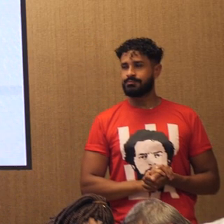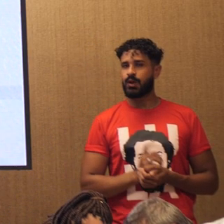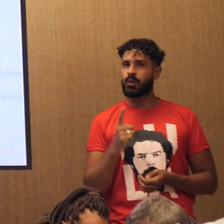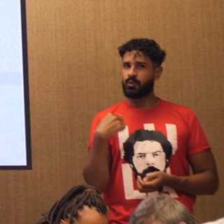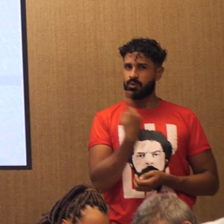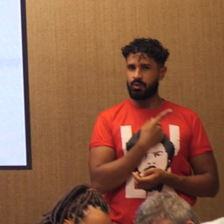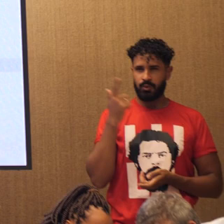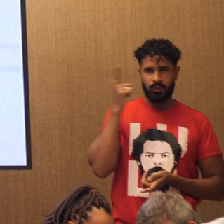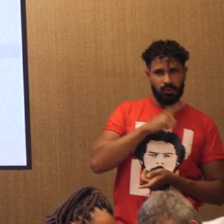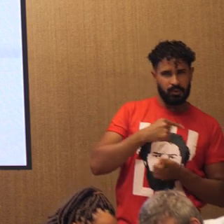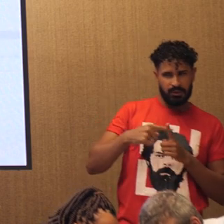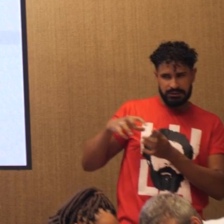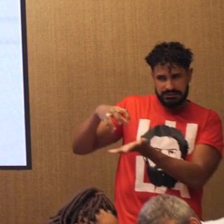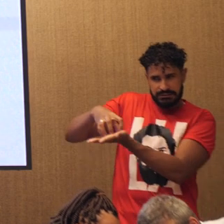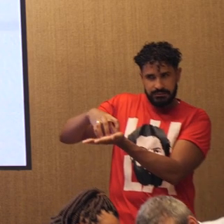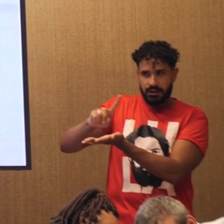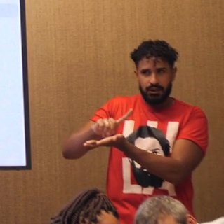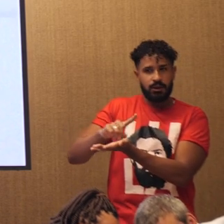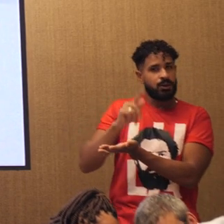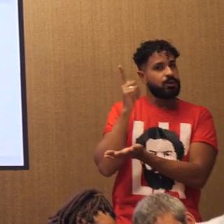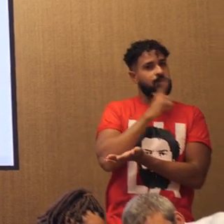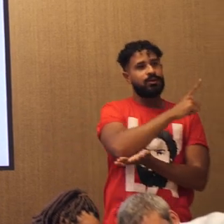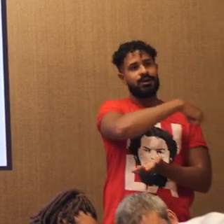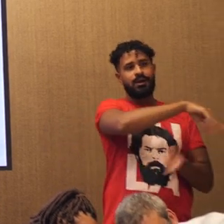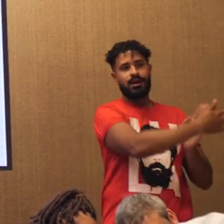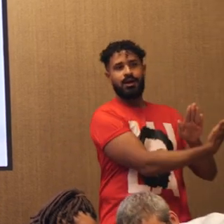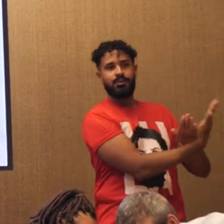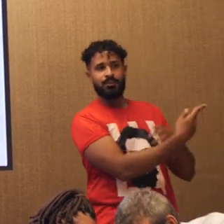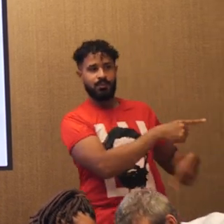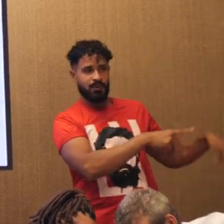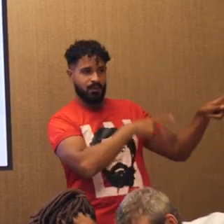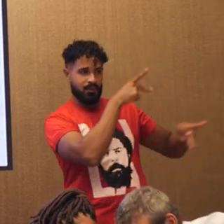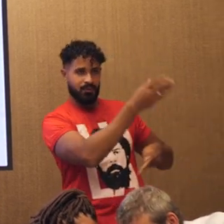Nós mesmo não foi por causa do Central, não, nós ganhamos por causa desse povo.